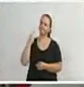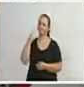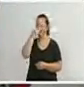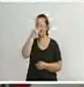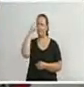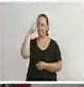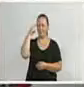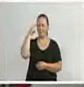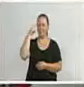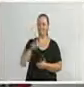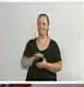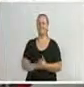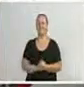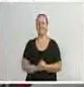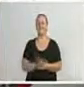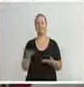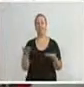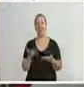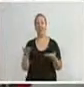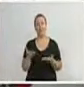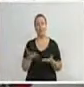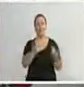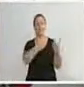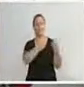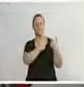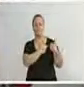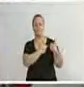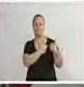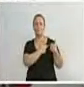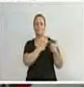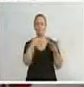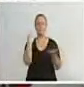que comanda esta solenidade